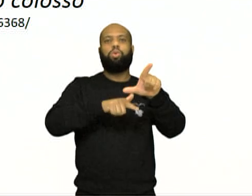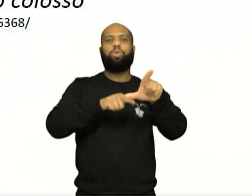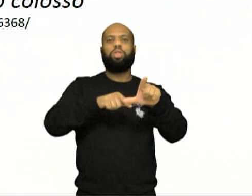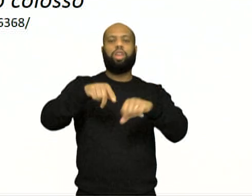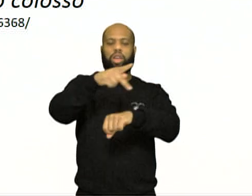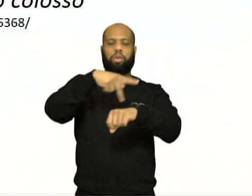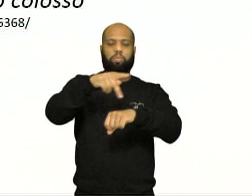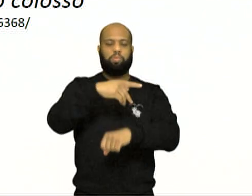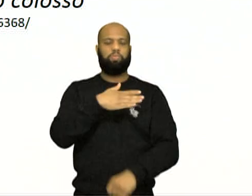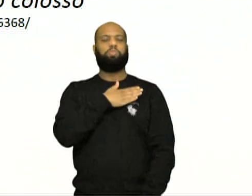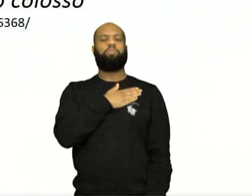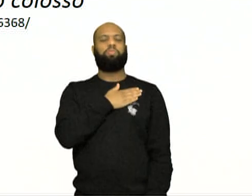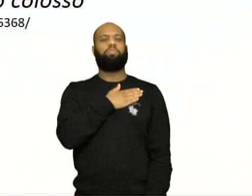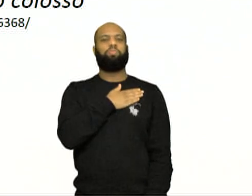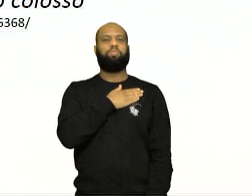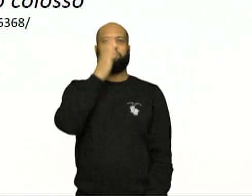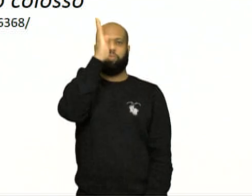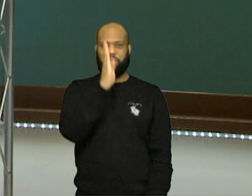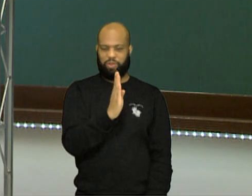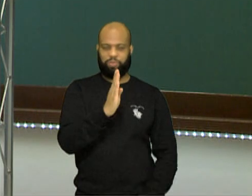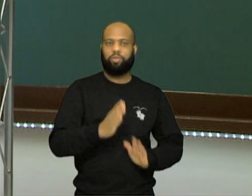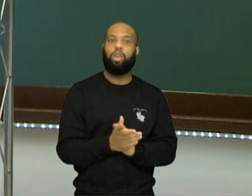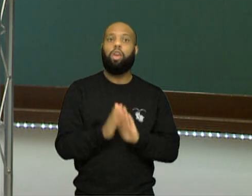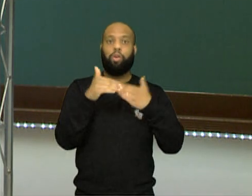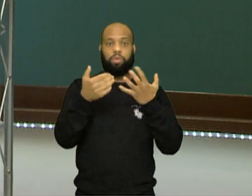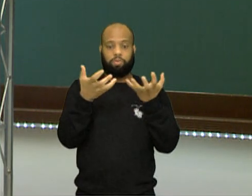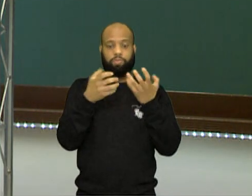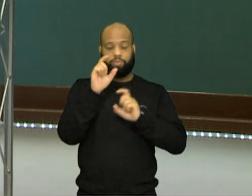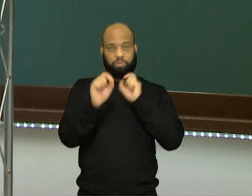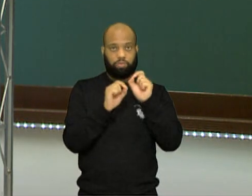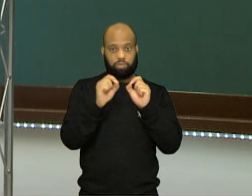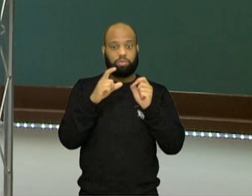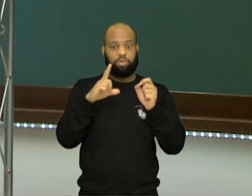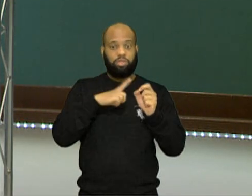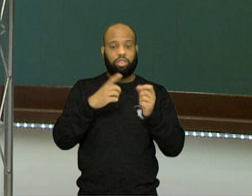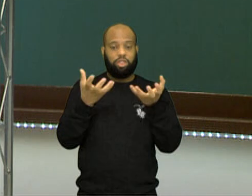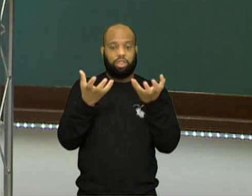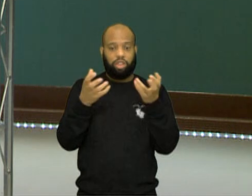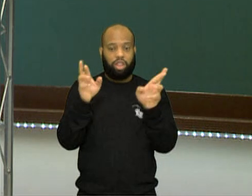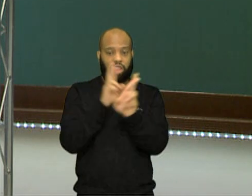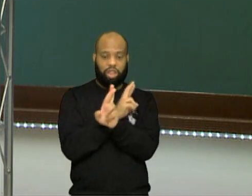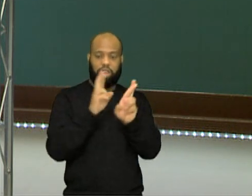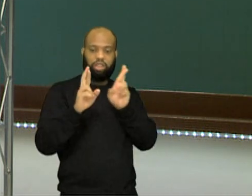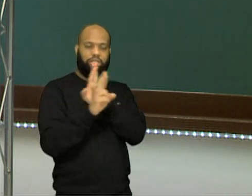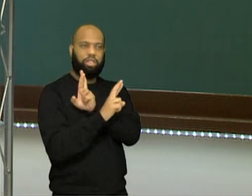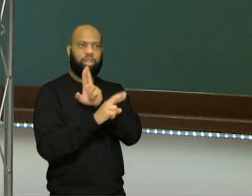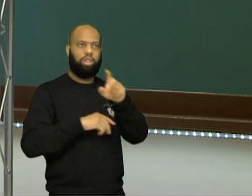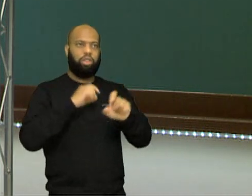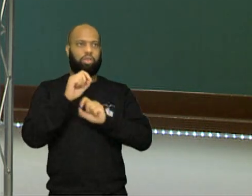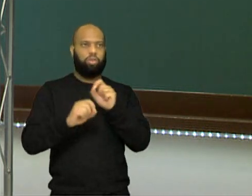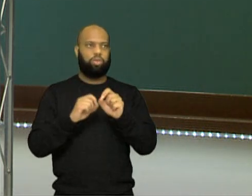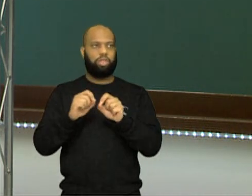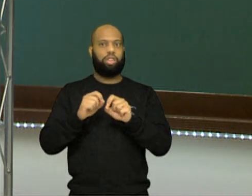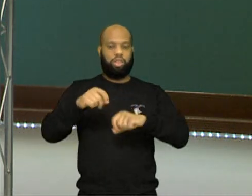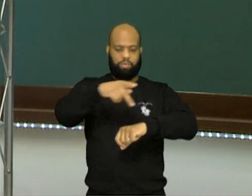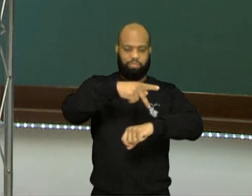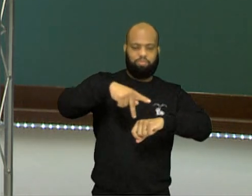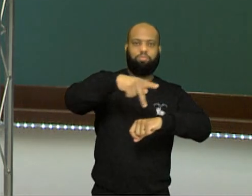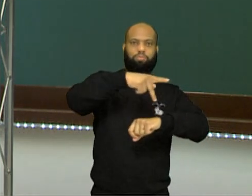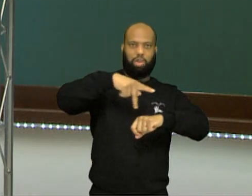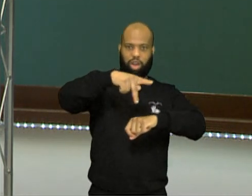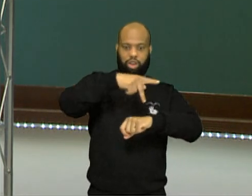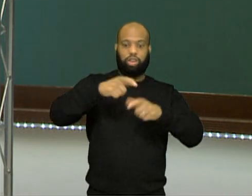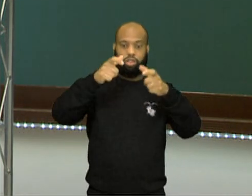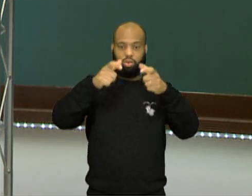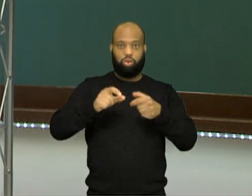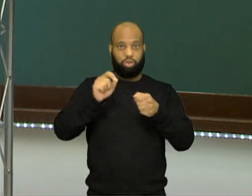hino nacional brasileiro. Então ele quer fazer essa relação direta com a nacionalidade, né, do carro